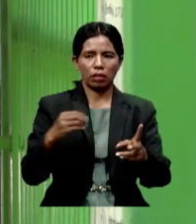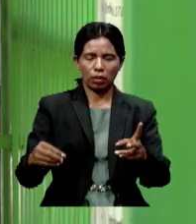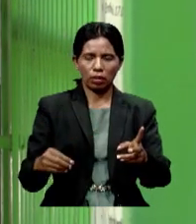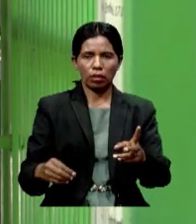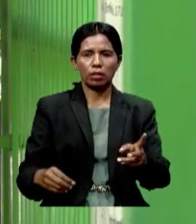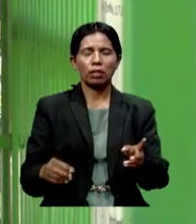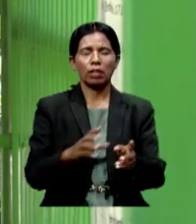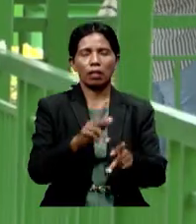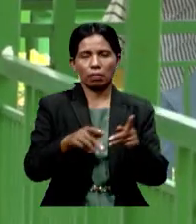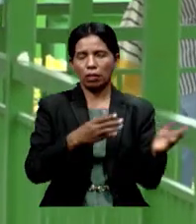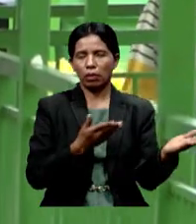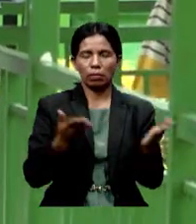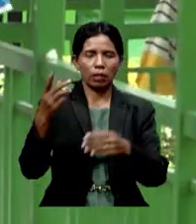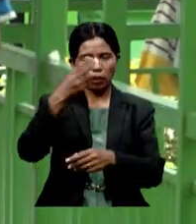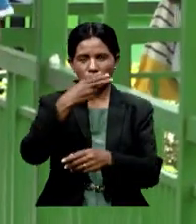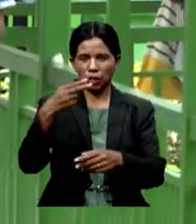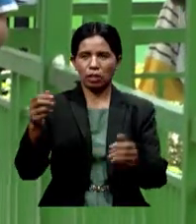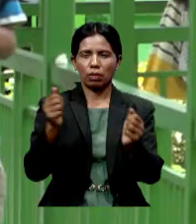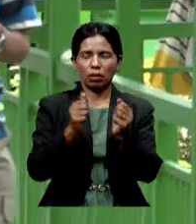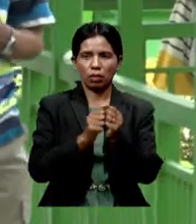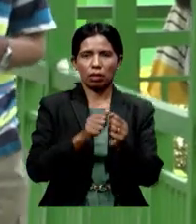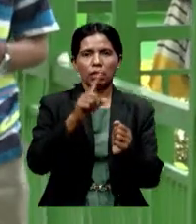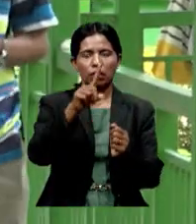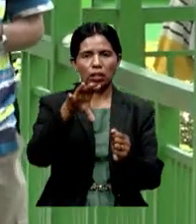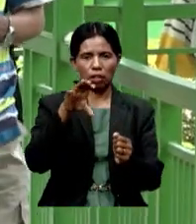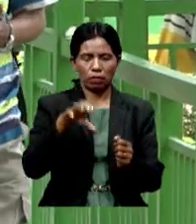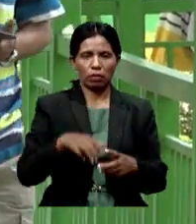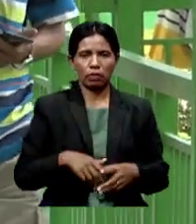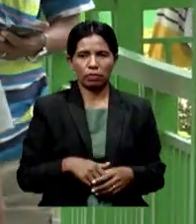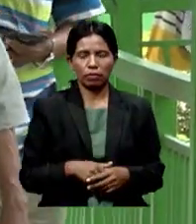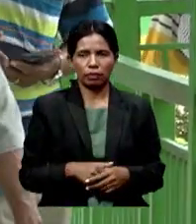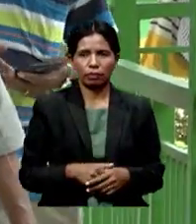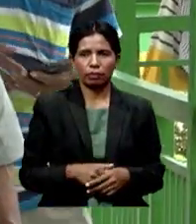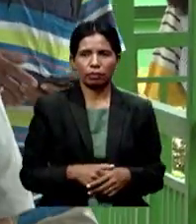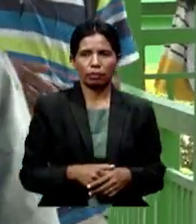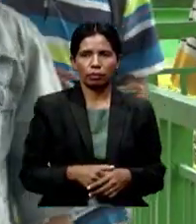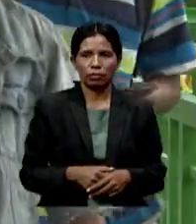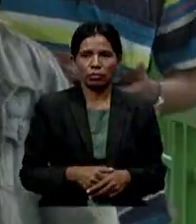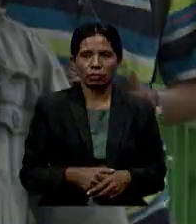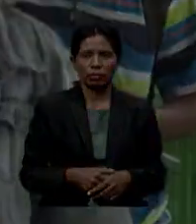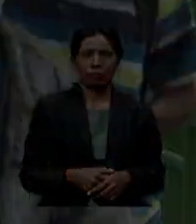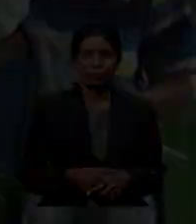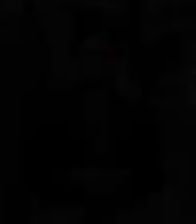ba Indonesia ho Malaysia ha mutuk atus ida resing. Laura Xavier Lamberto da Silva, GMN.